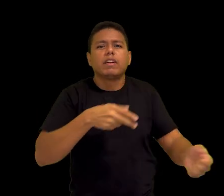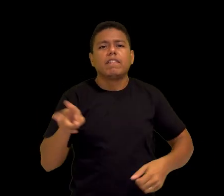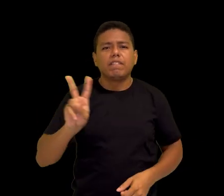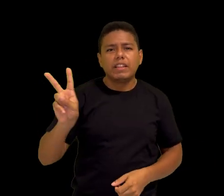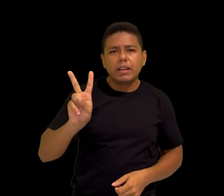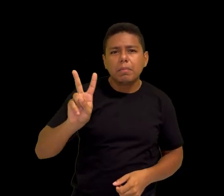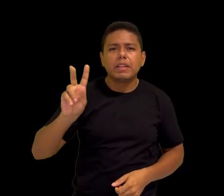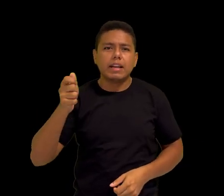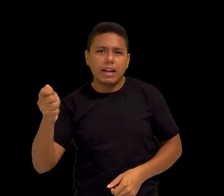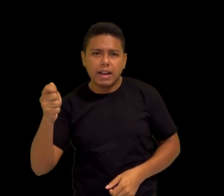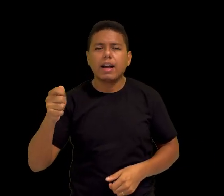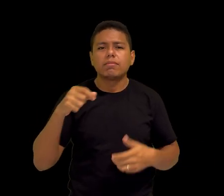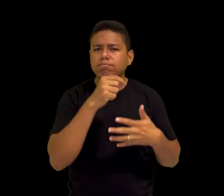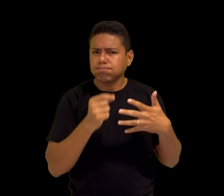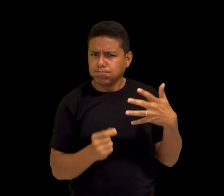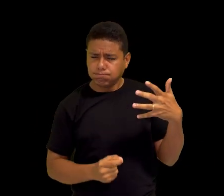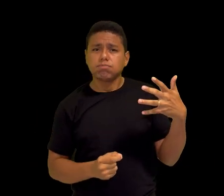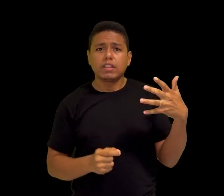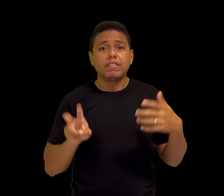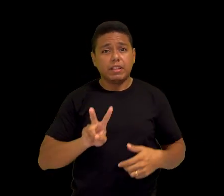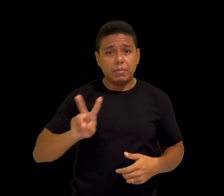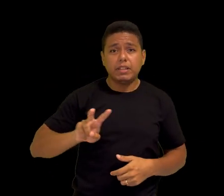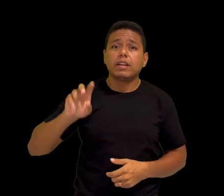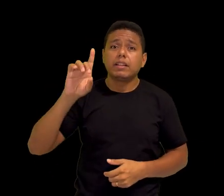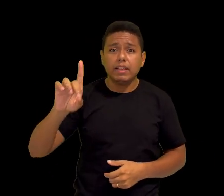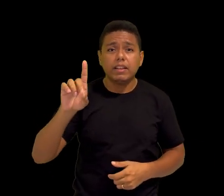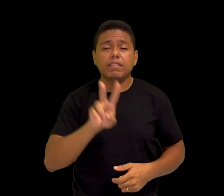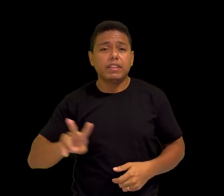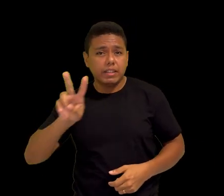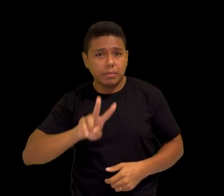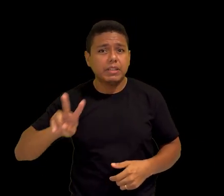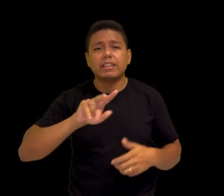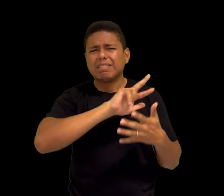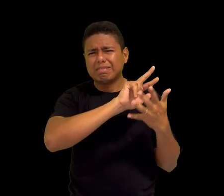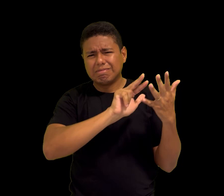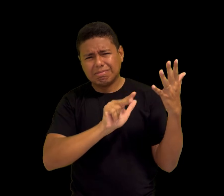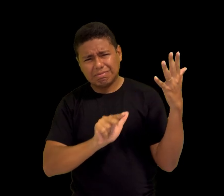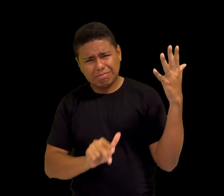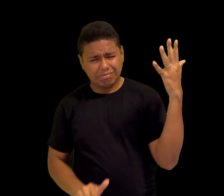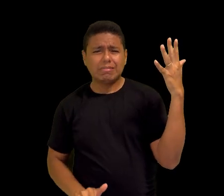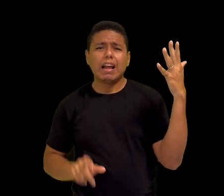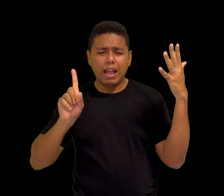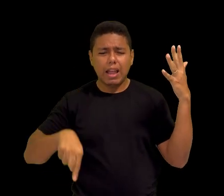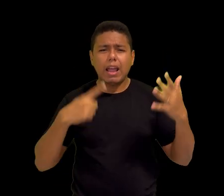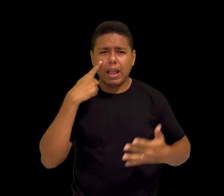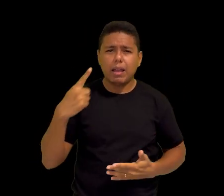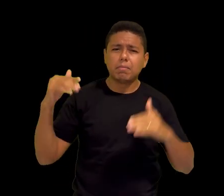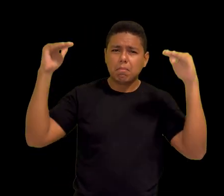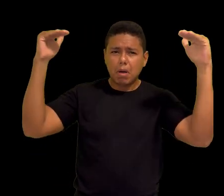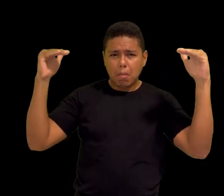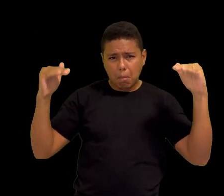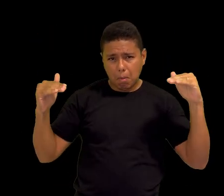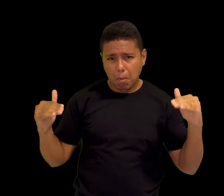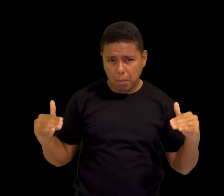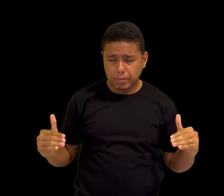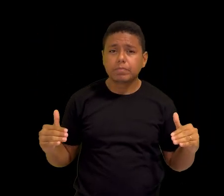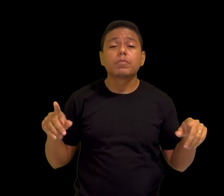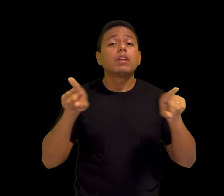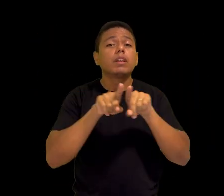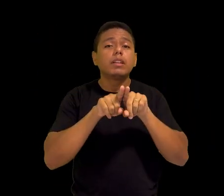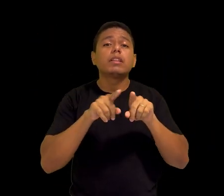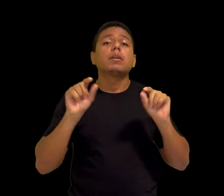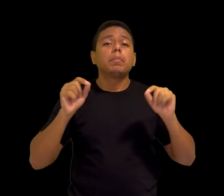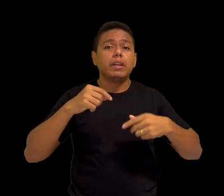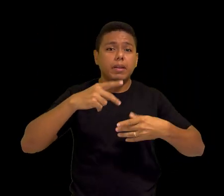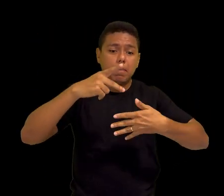A, ferritina sérica, vitamina D, vitamina E, zinco, selênio, ácido fólico e as vitaminas B12, B1 e B6, e também proteína